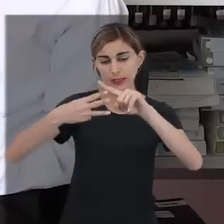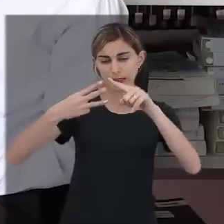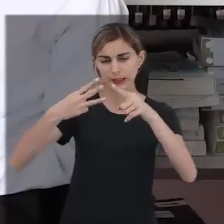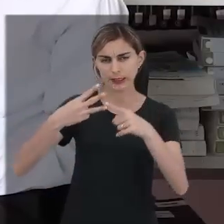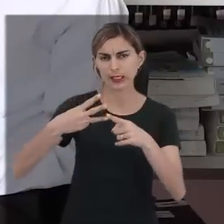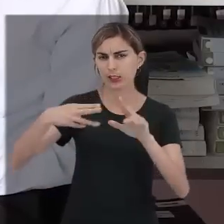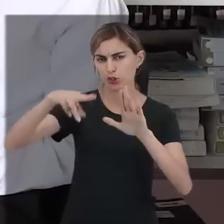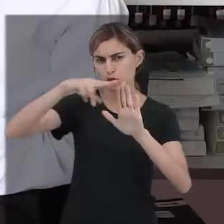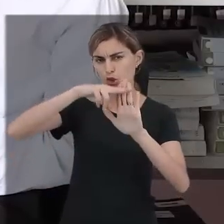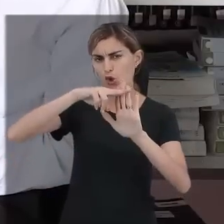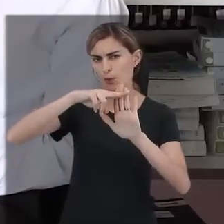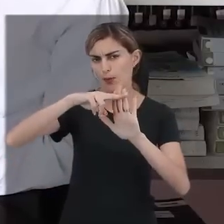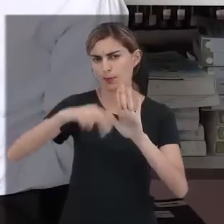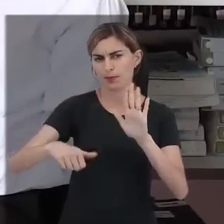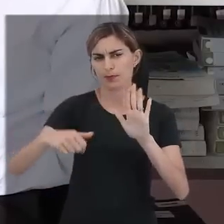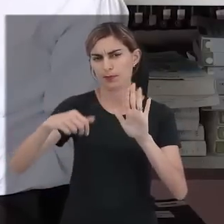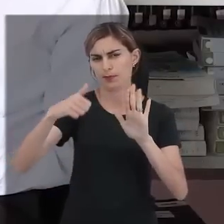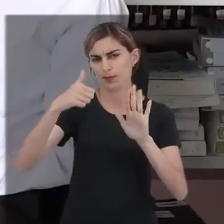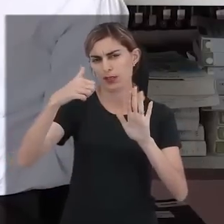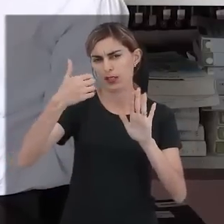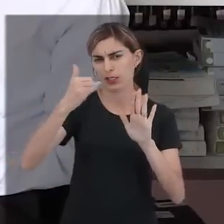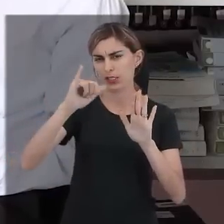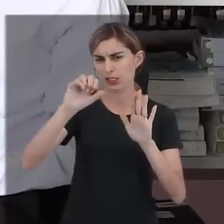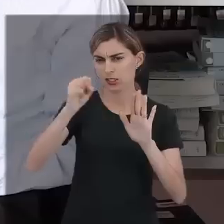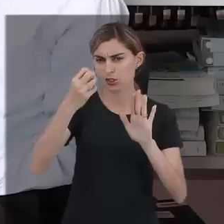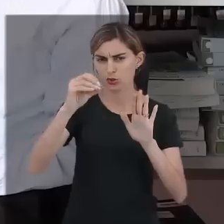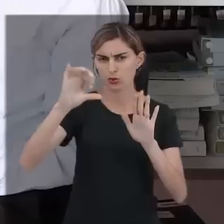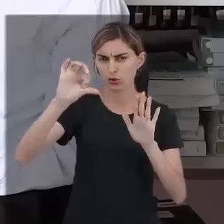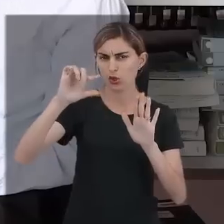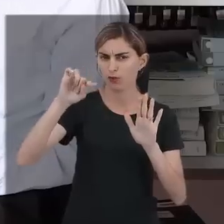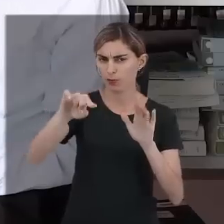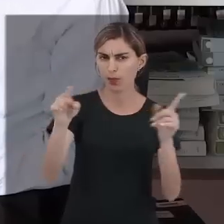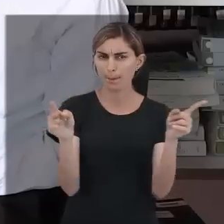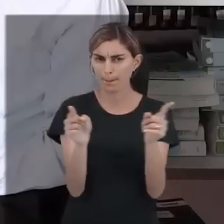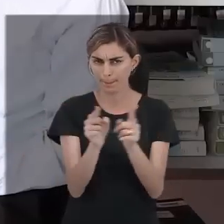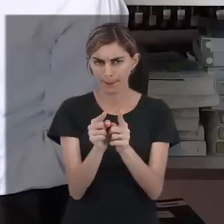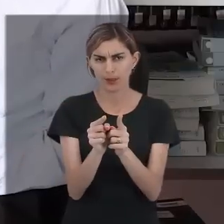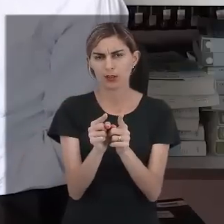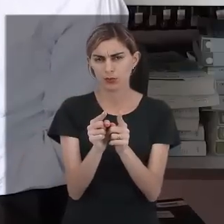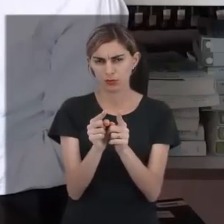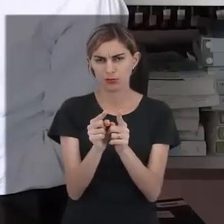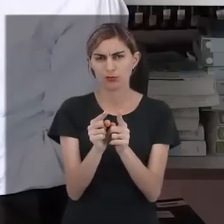tá? A primeira é a ISO 9000. Ela é menor,